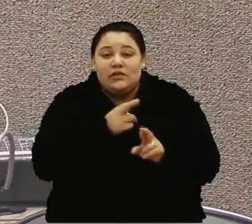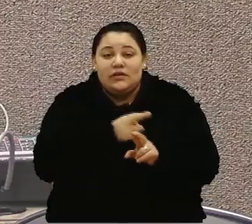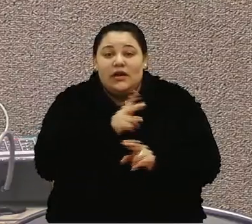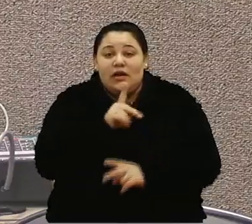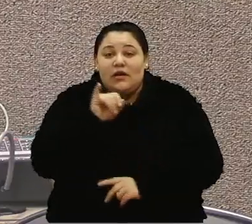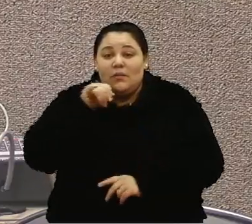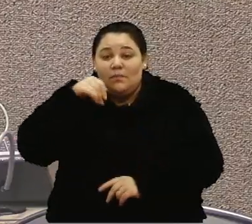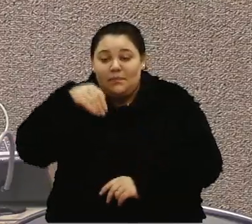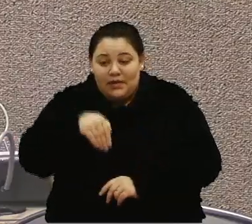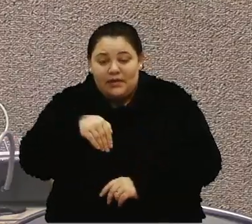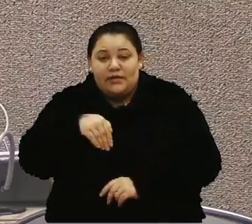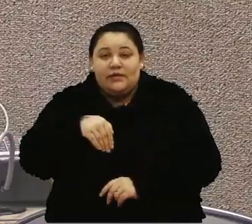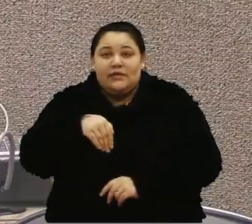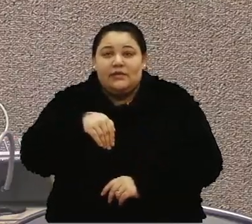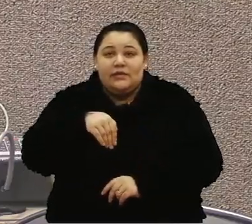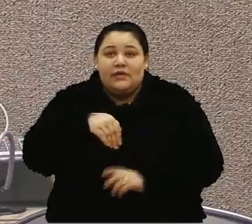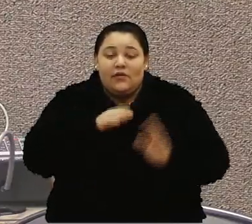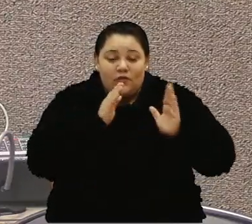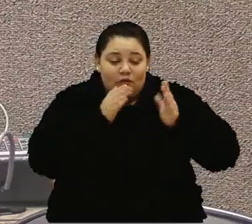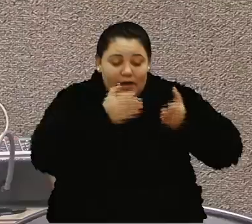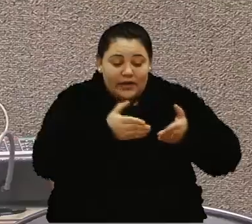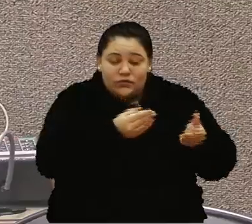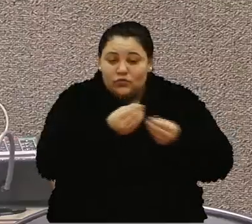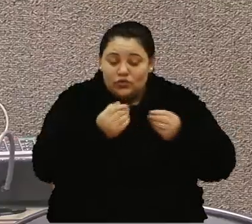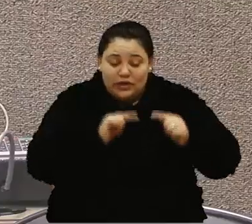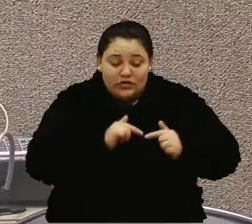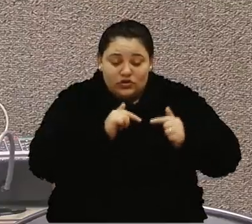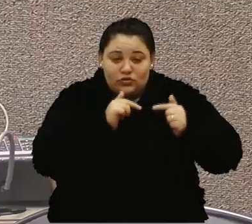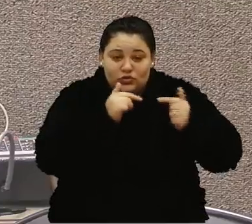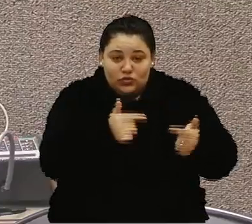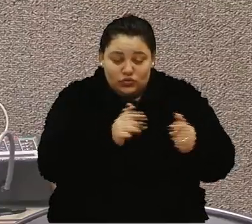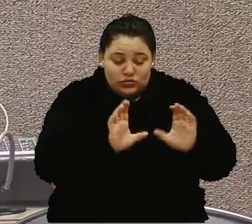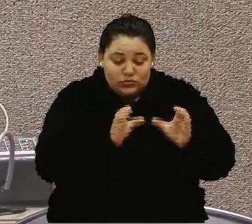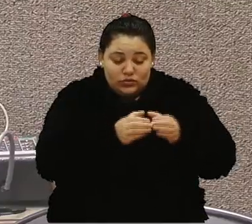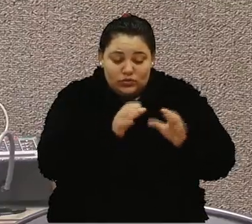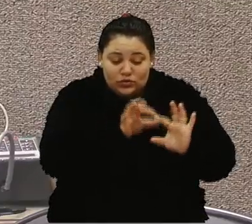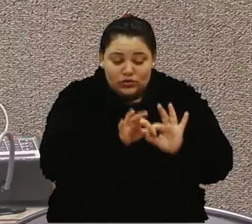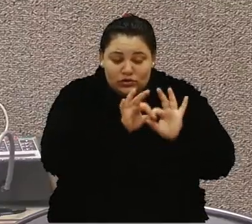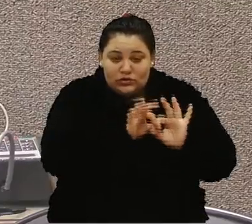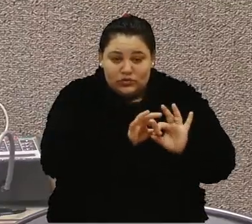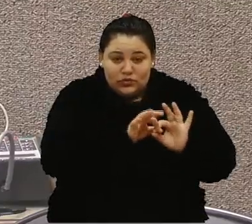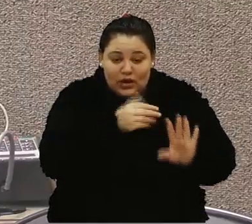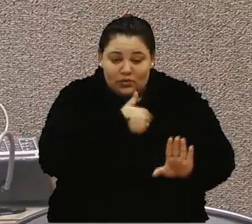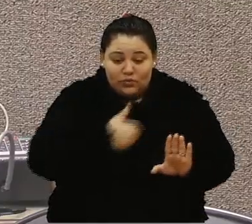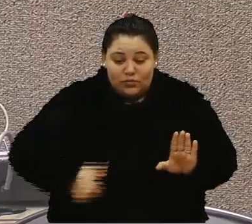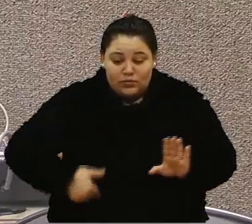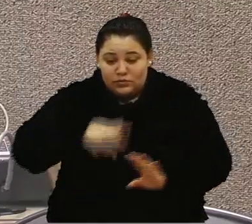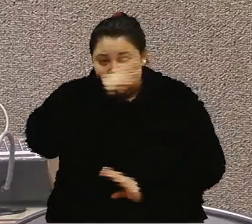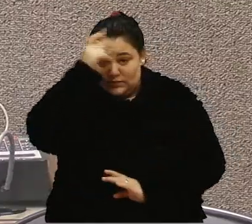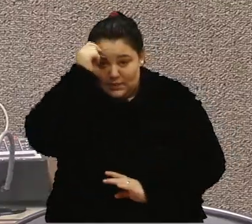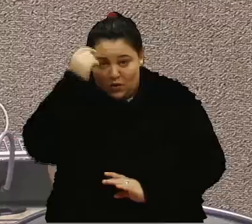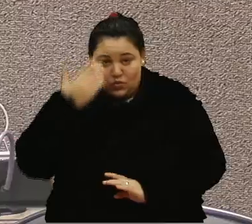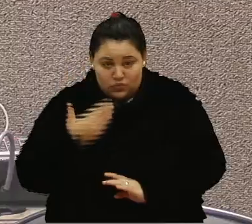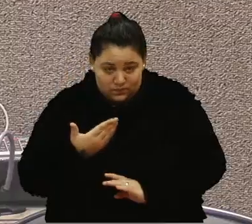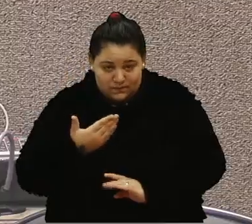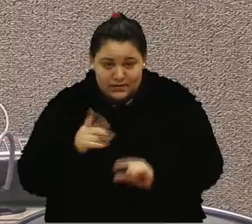Infância Melhor, concatenado com muitas ações, talvez com a rede pública municipal, mas